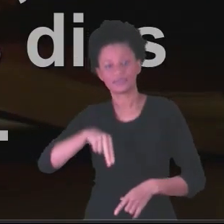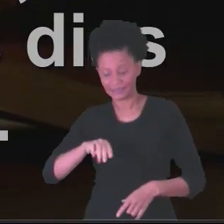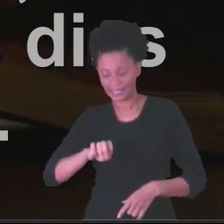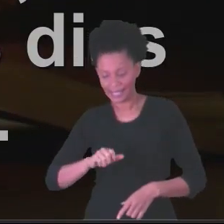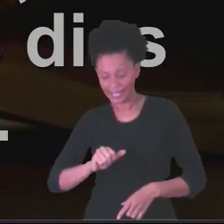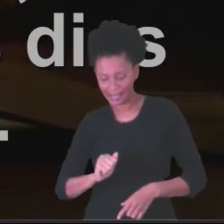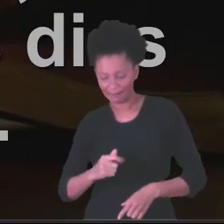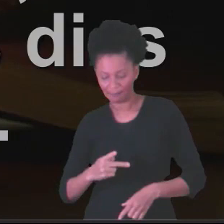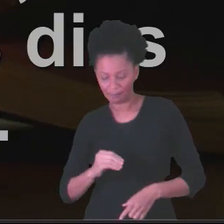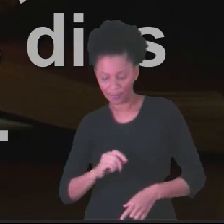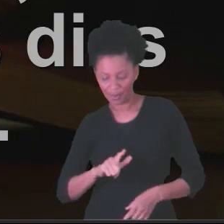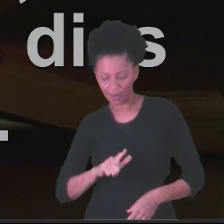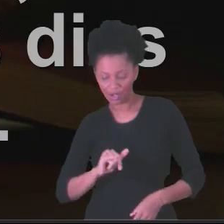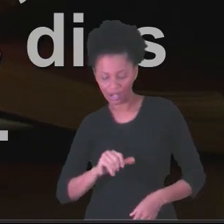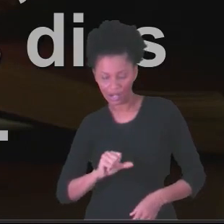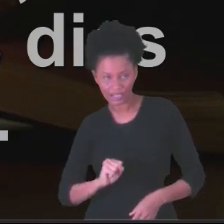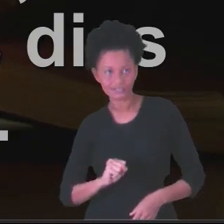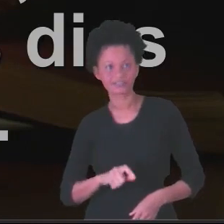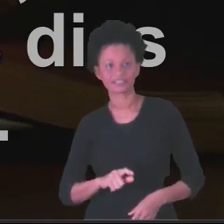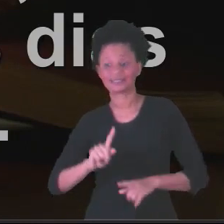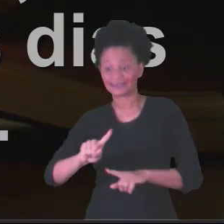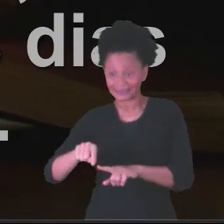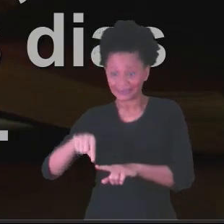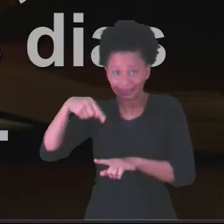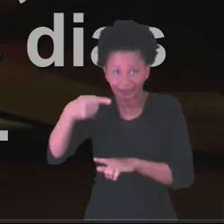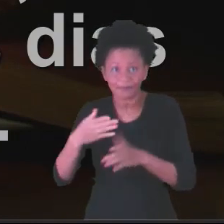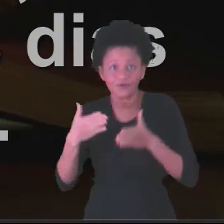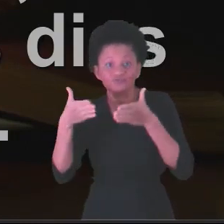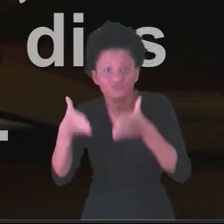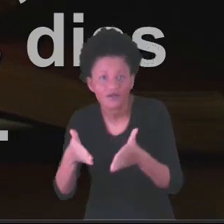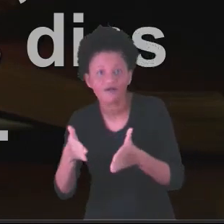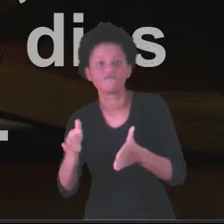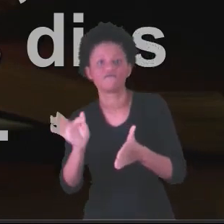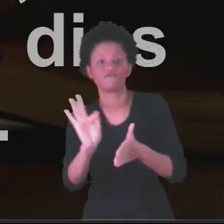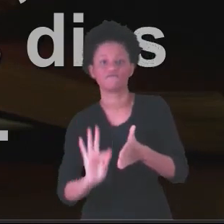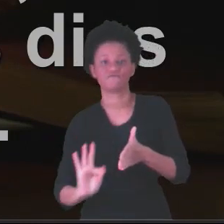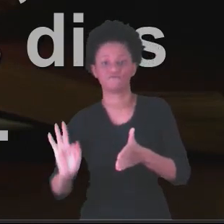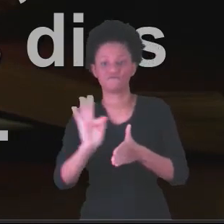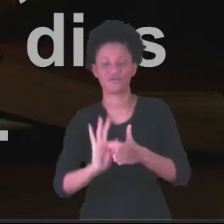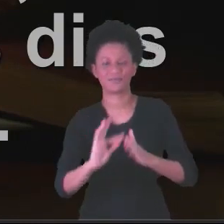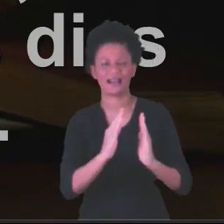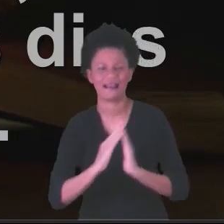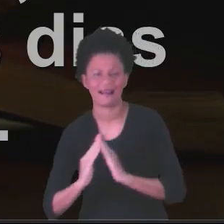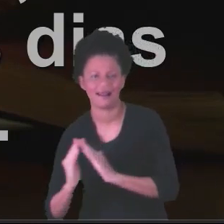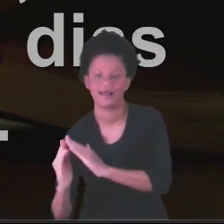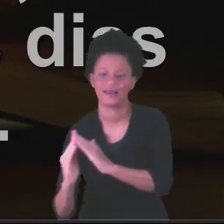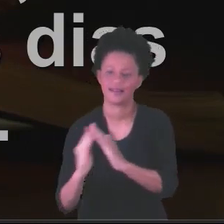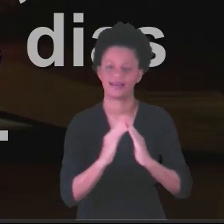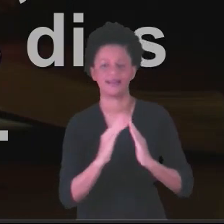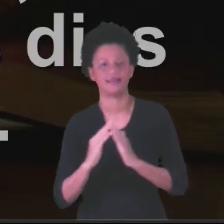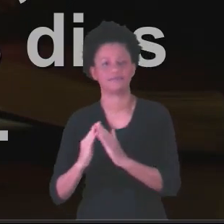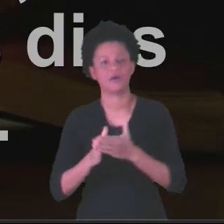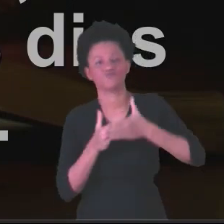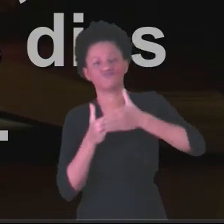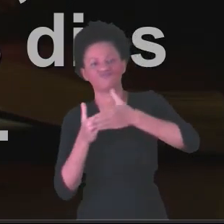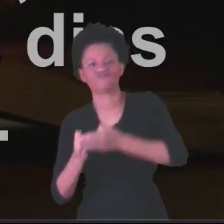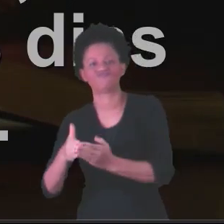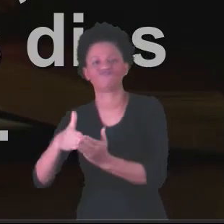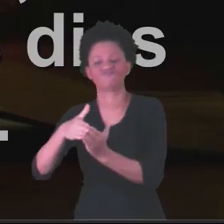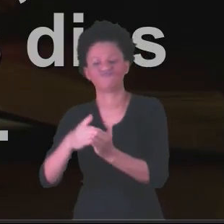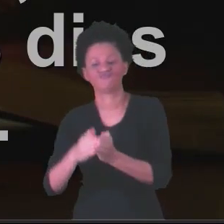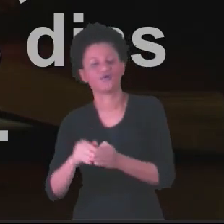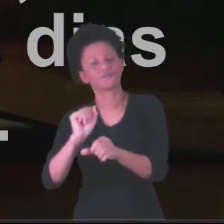filipos que a primeira cidade dessa parte da macedônia e é uma colônia e estivemos alguns dias